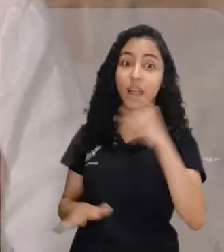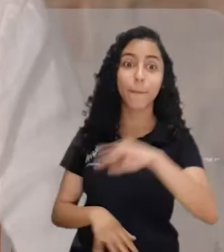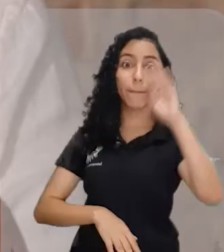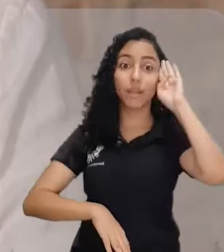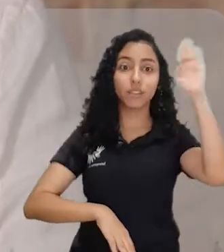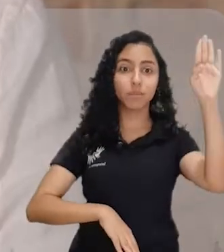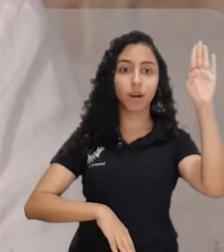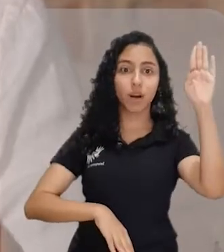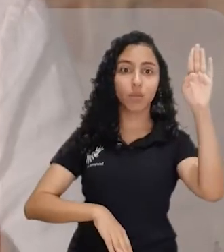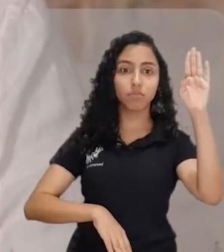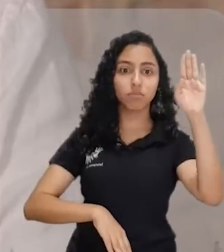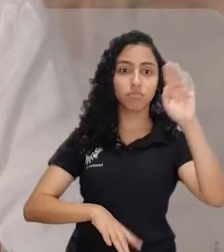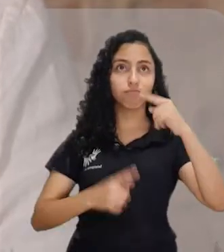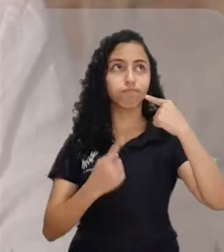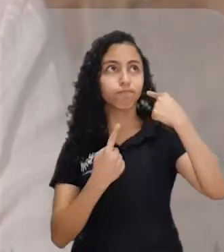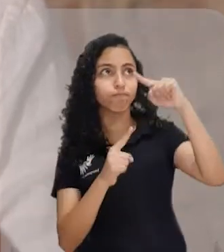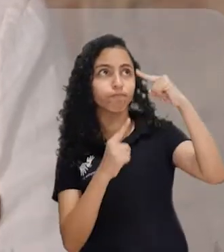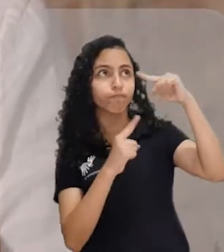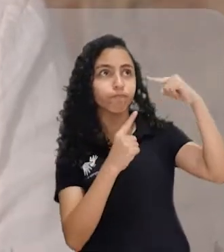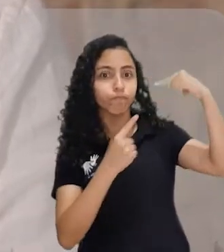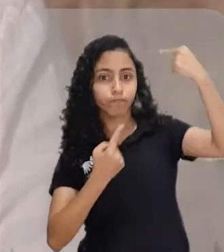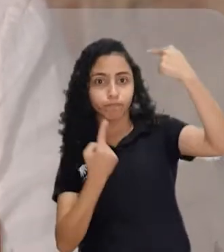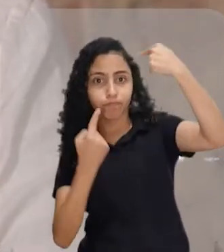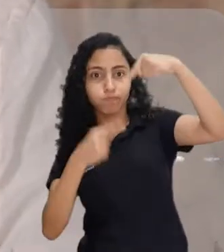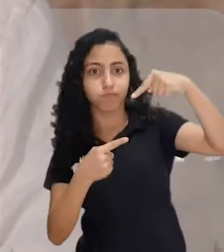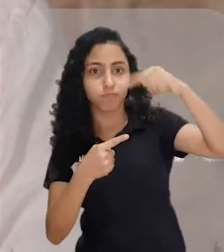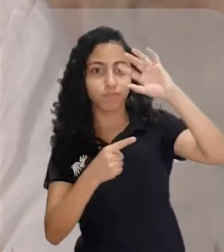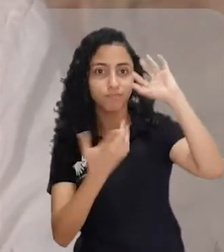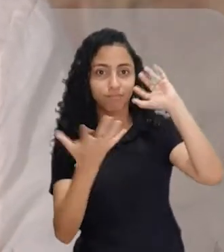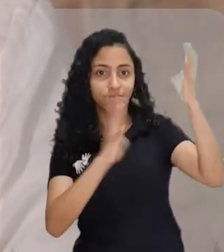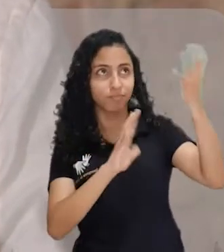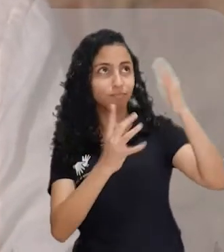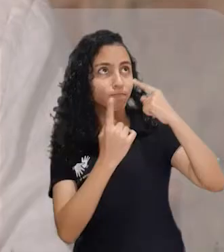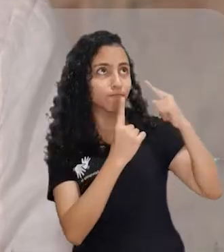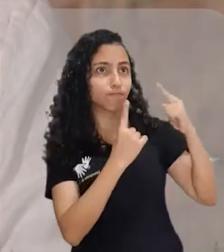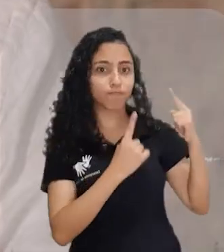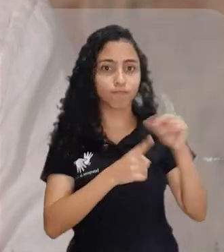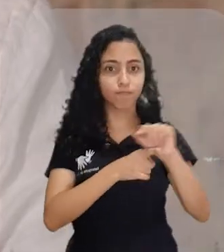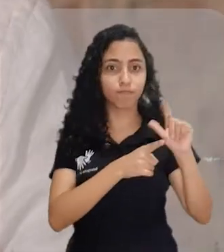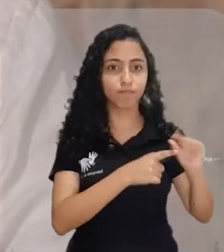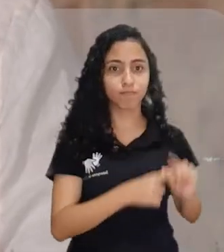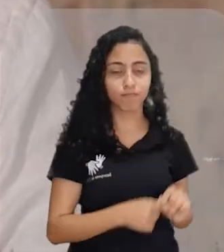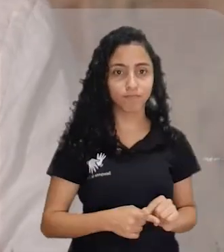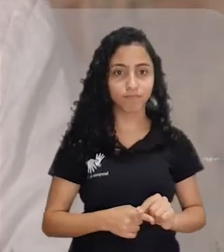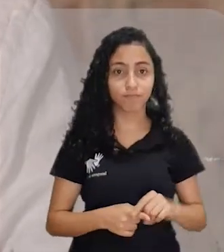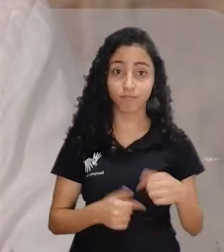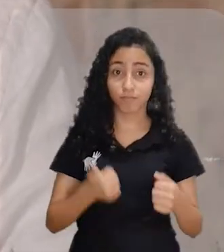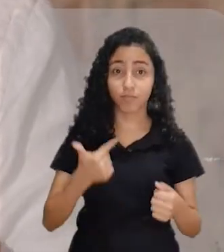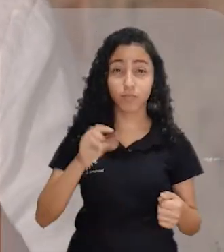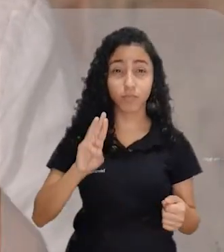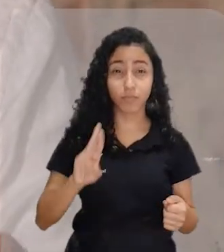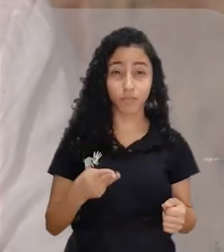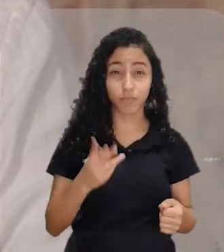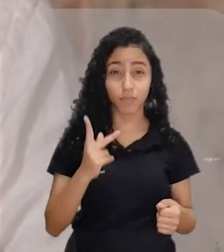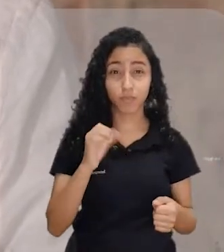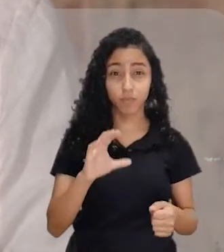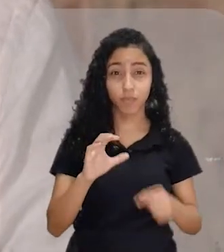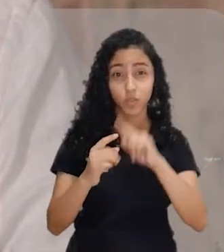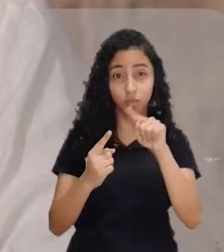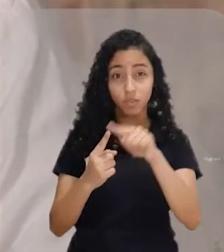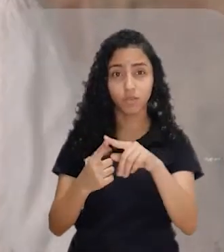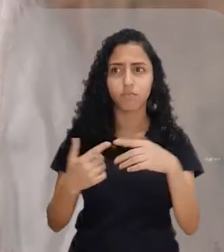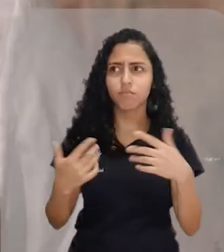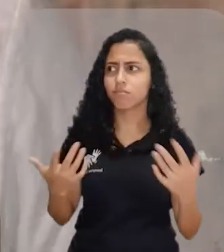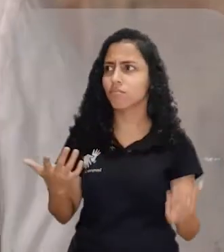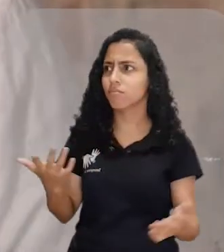estratégia central no combate às mudanças climáticas. Bom, então a gente tem essa meta, né, de 12 milhões de hectares.